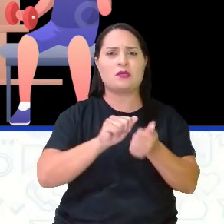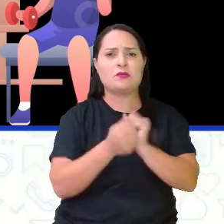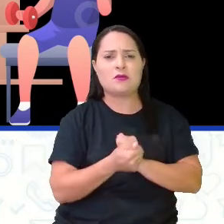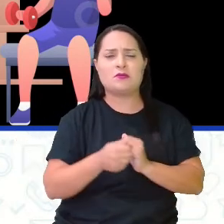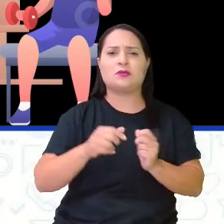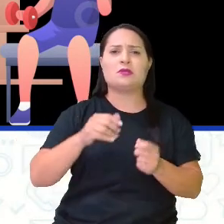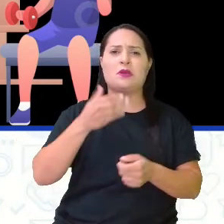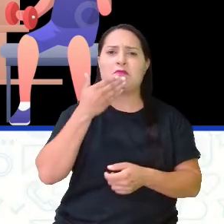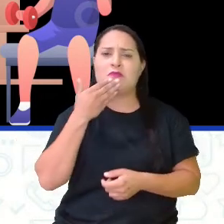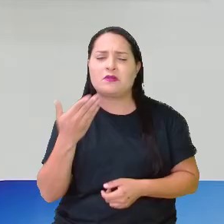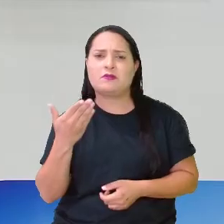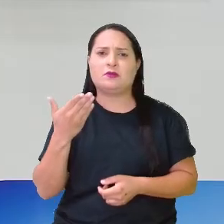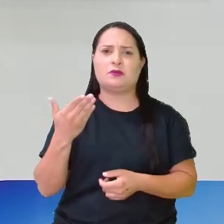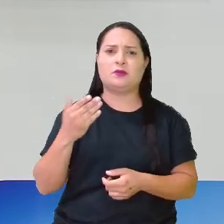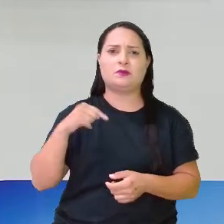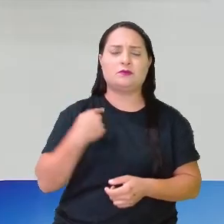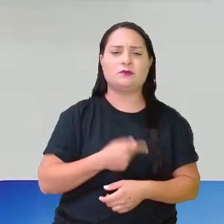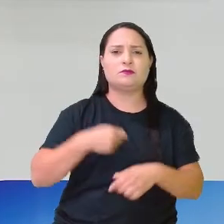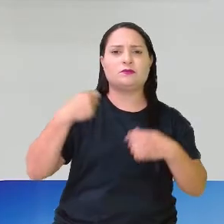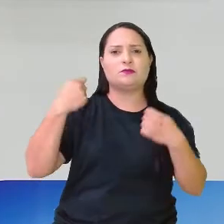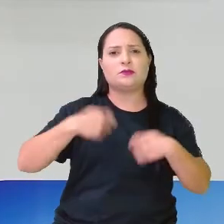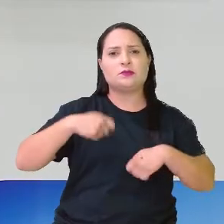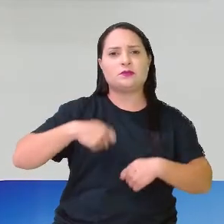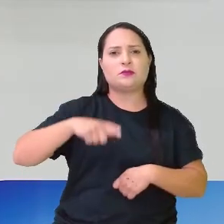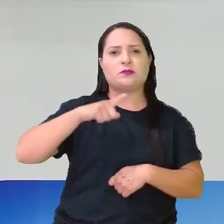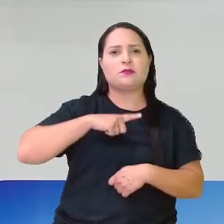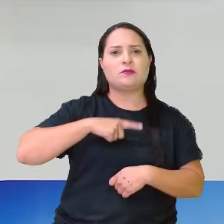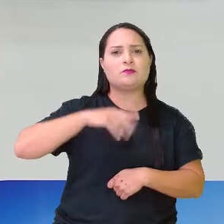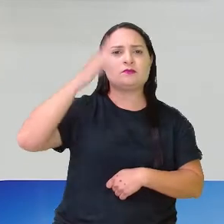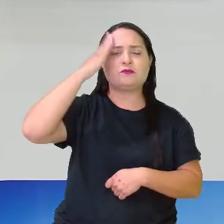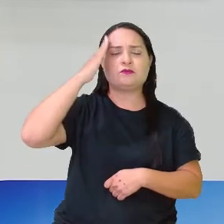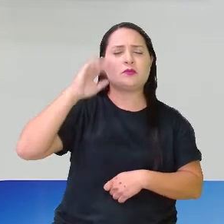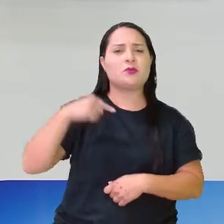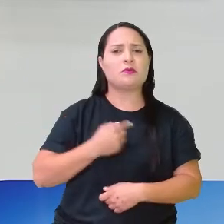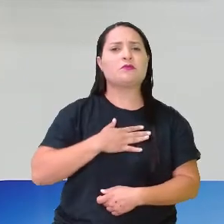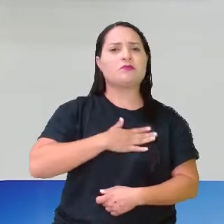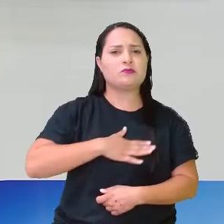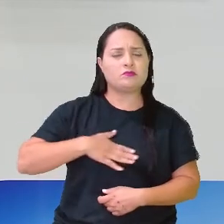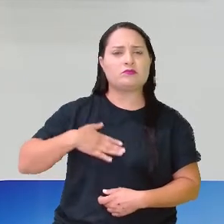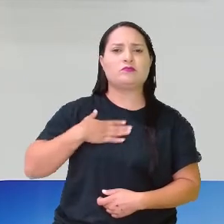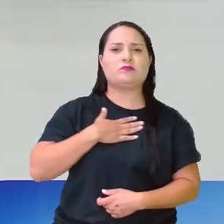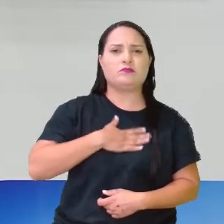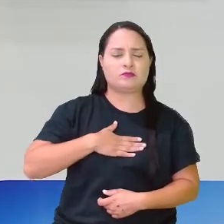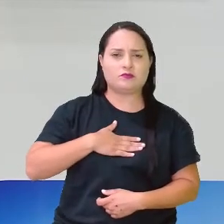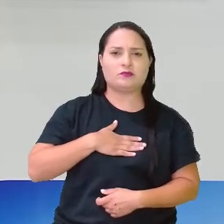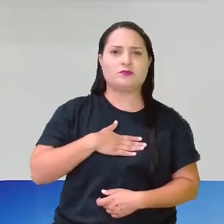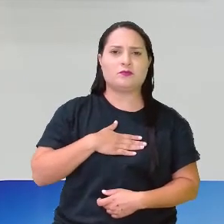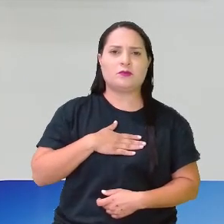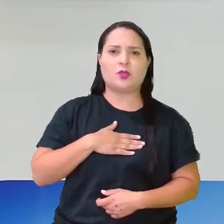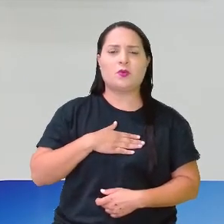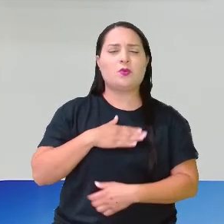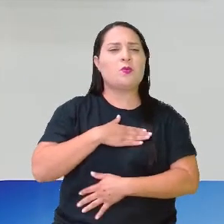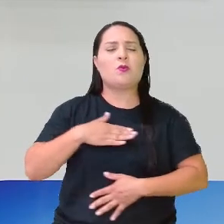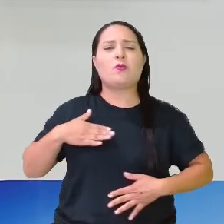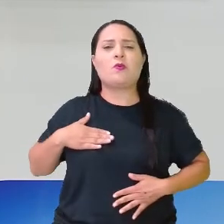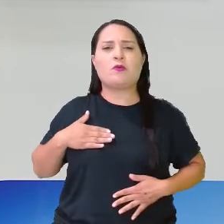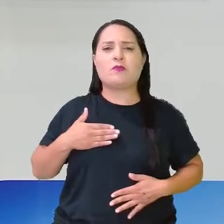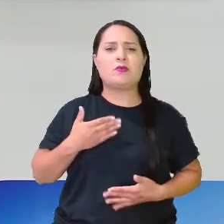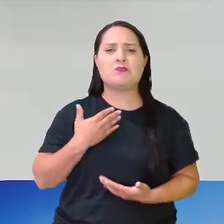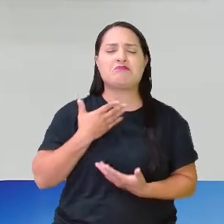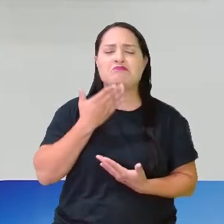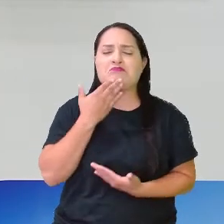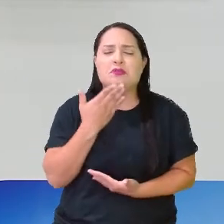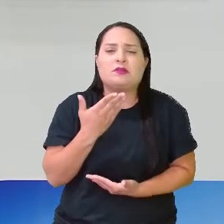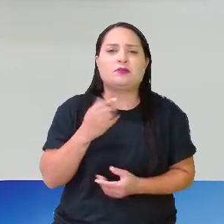a gente tem que ter a consciência, né, do que a gente gosta de fazer também, do que o nosso corpo gosta de fazer, né?